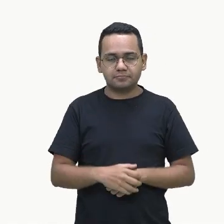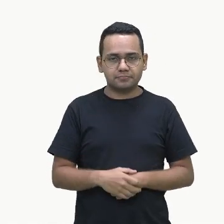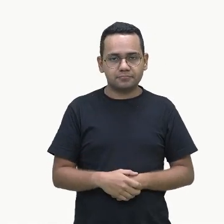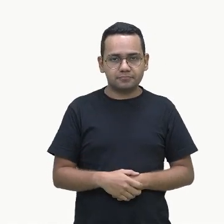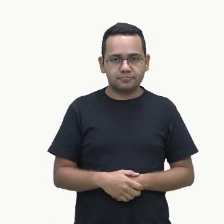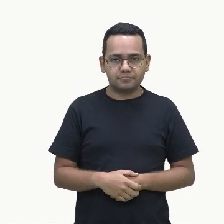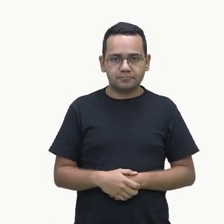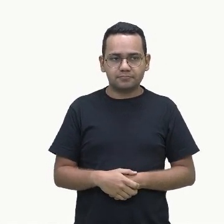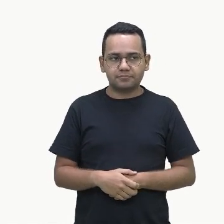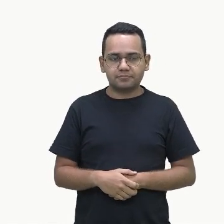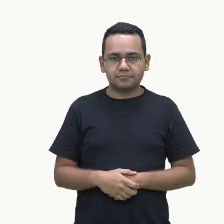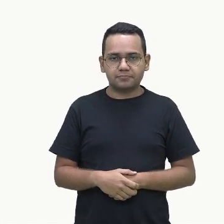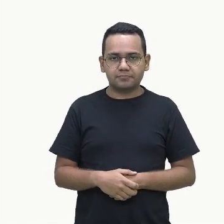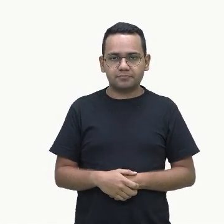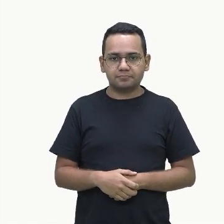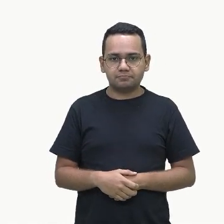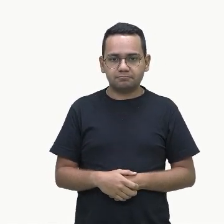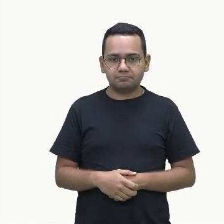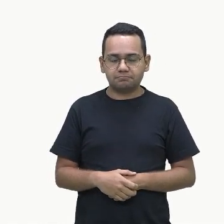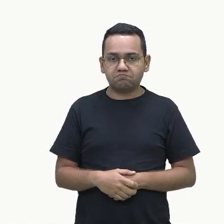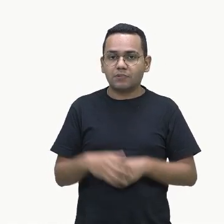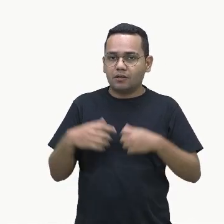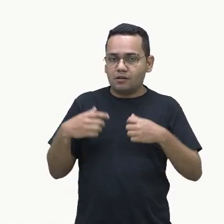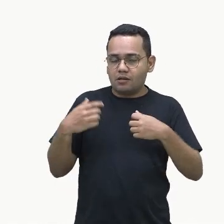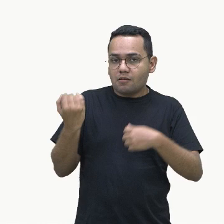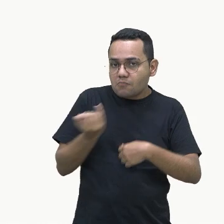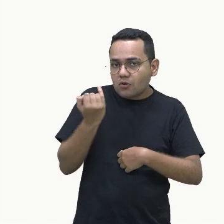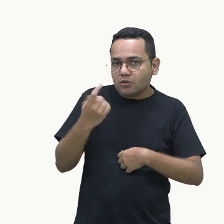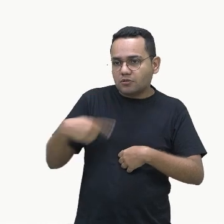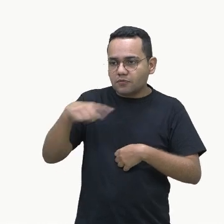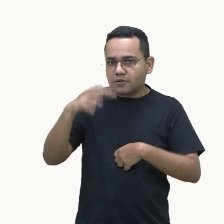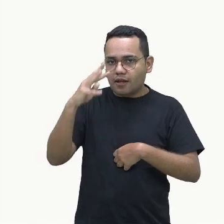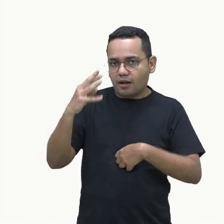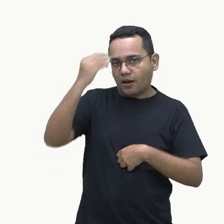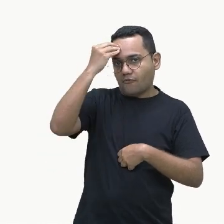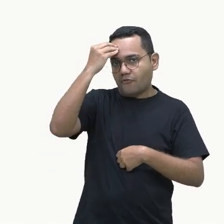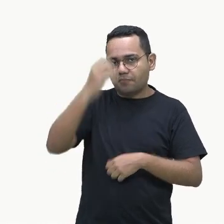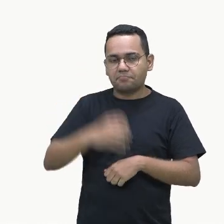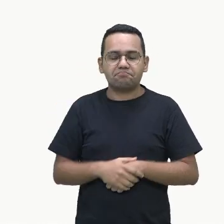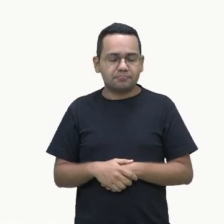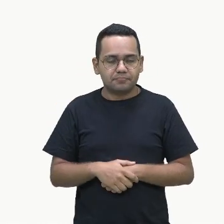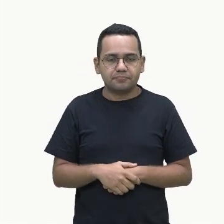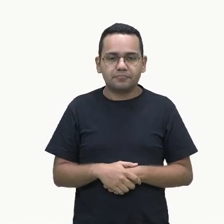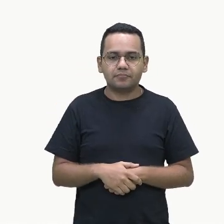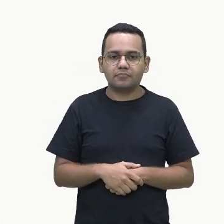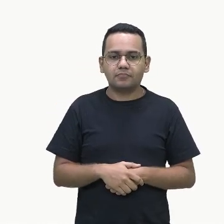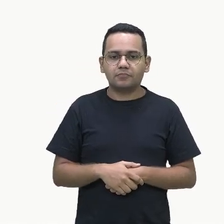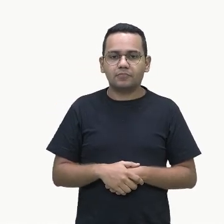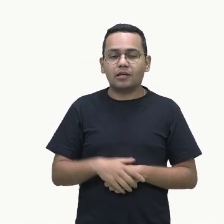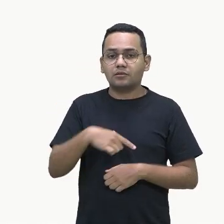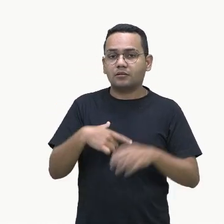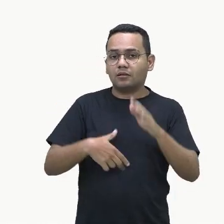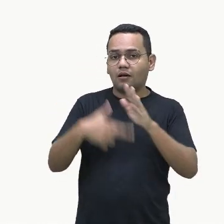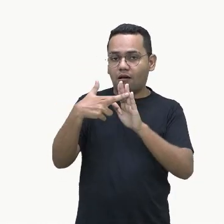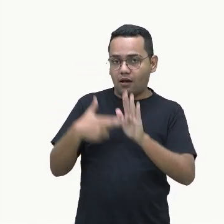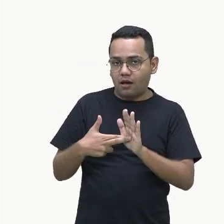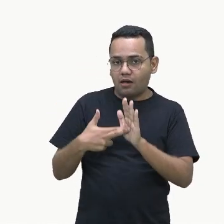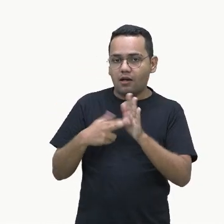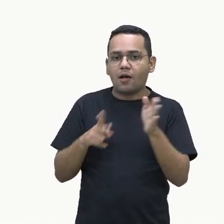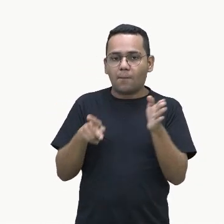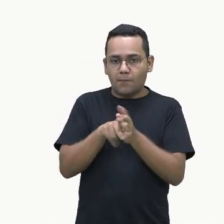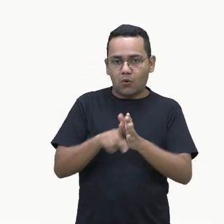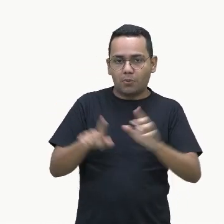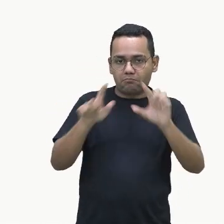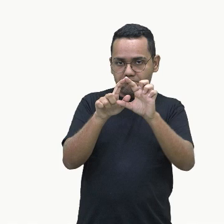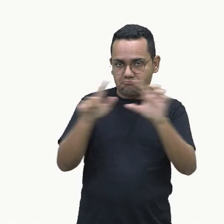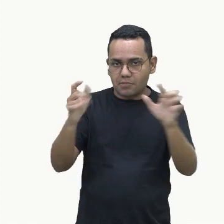Tudo bem? Gravem bem, tá bom? Tanto o teorema, né, escrito, no